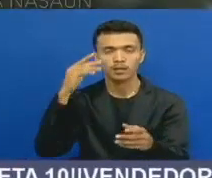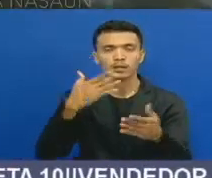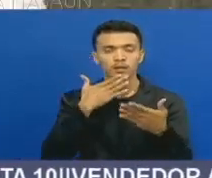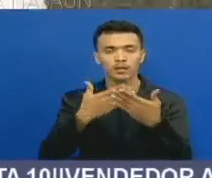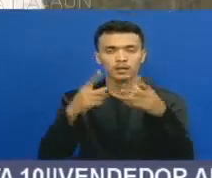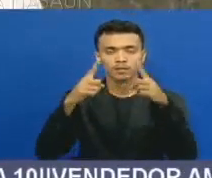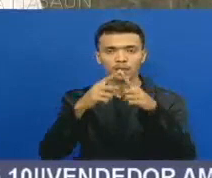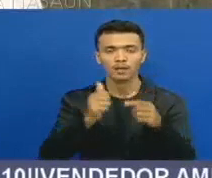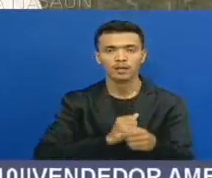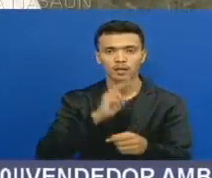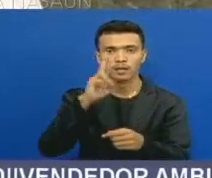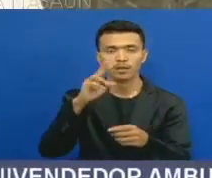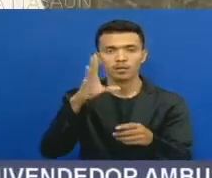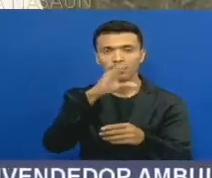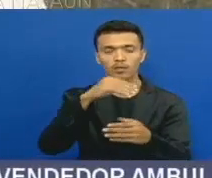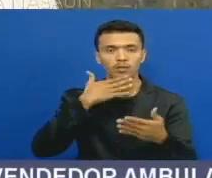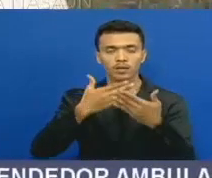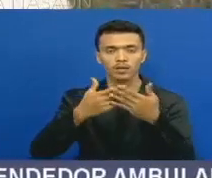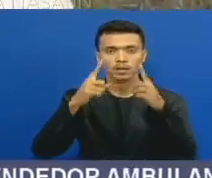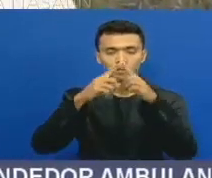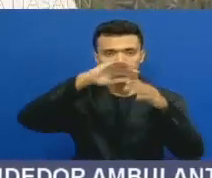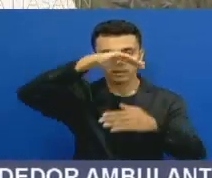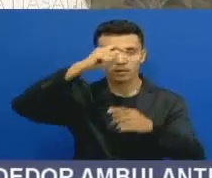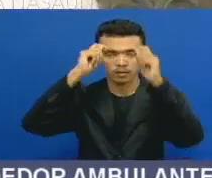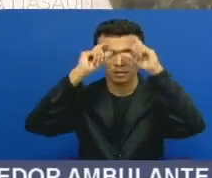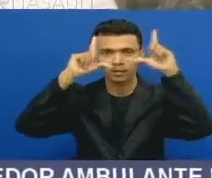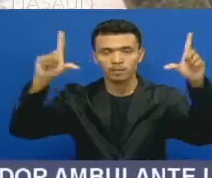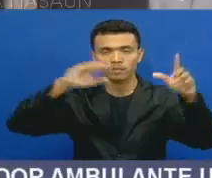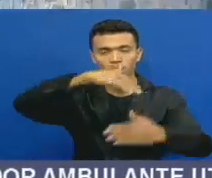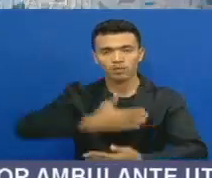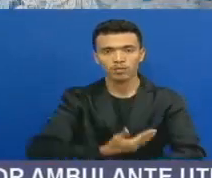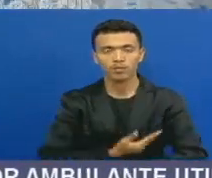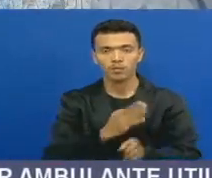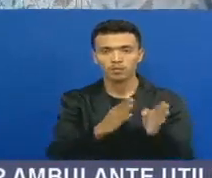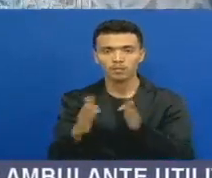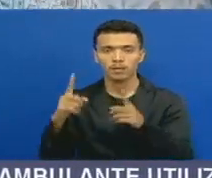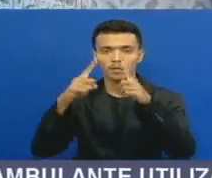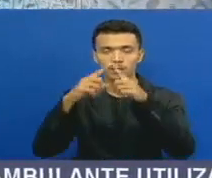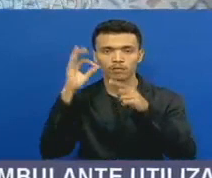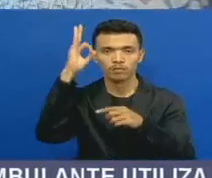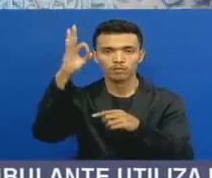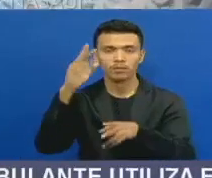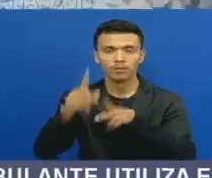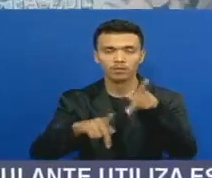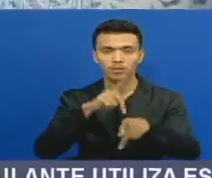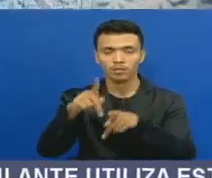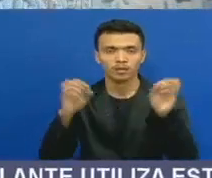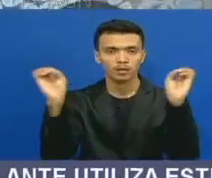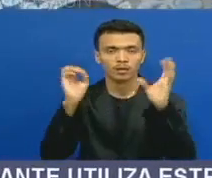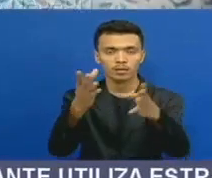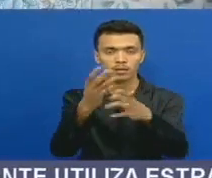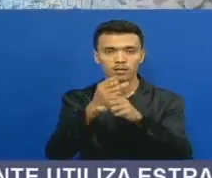no dia ba Timoruan, prepara recurso humano iha futuro. Foha no infalikatak maske comunidade balun la